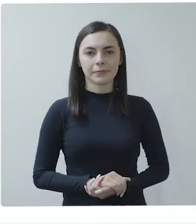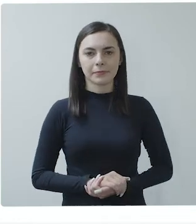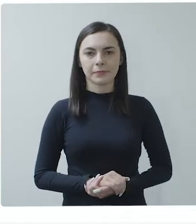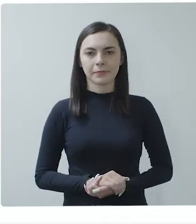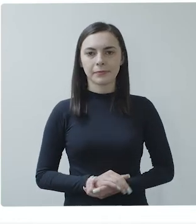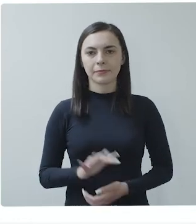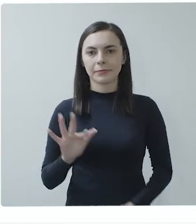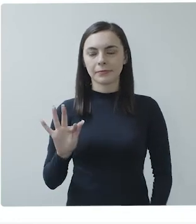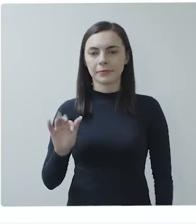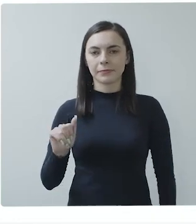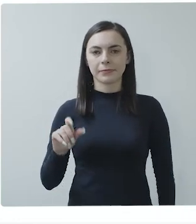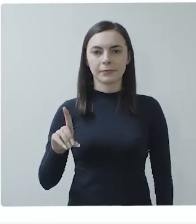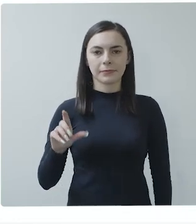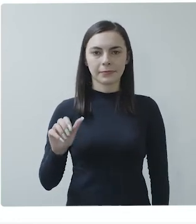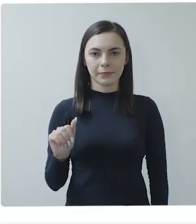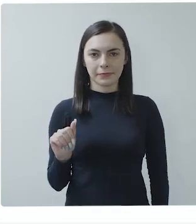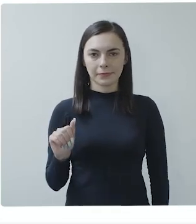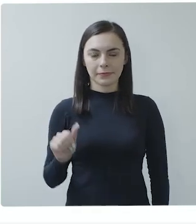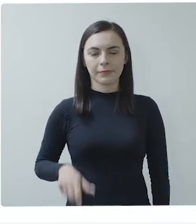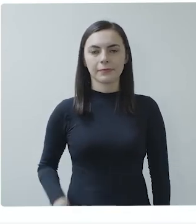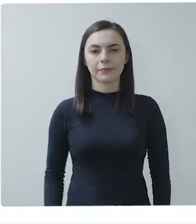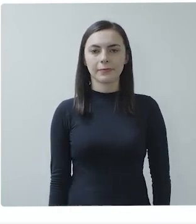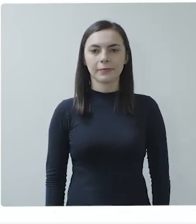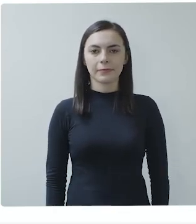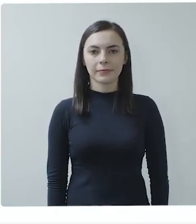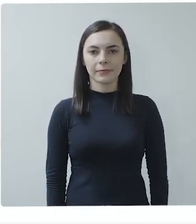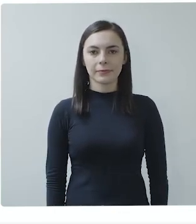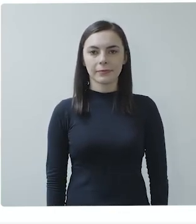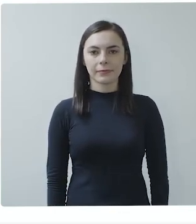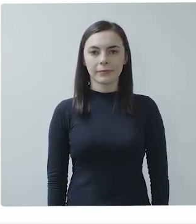o A, faz dá. Fá-dá.